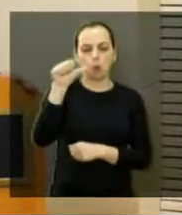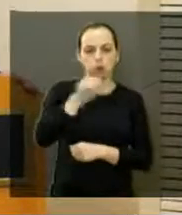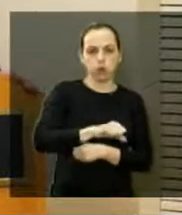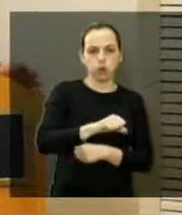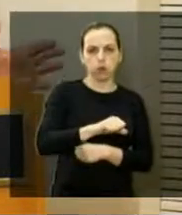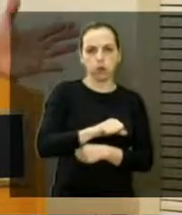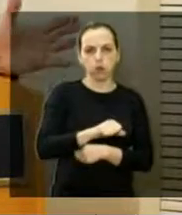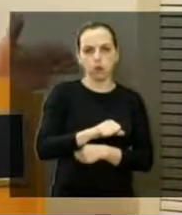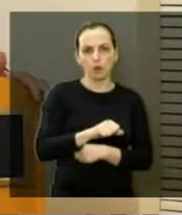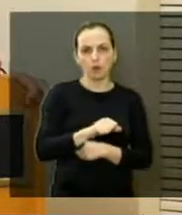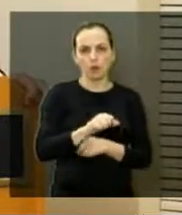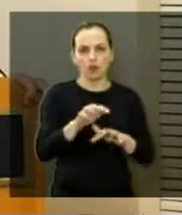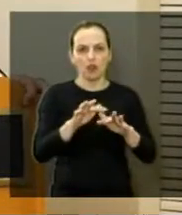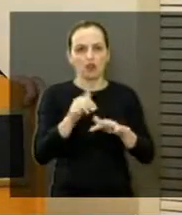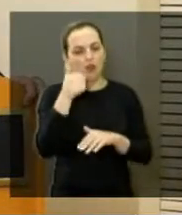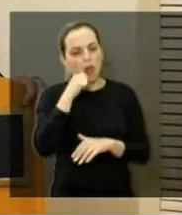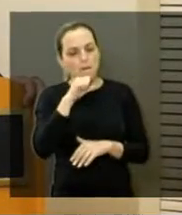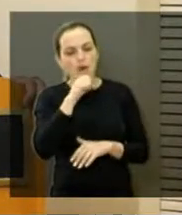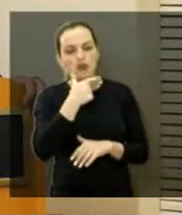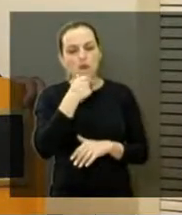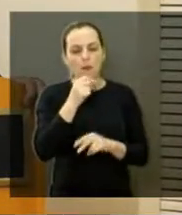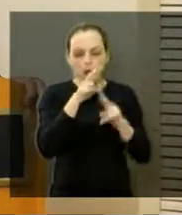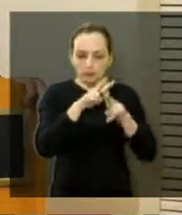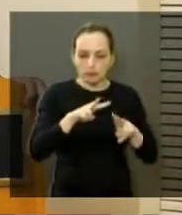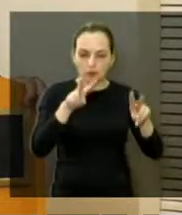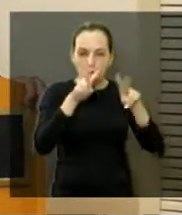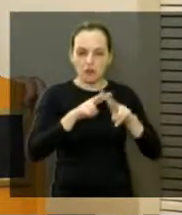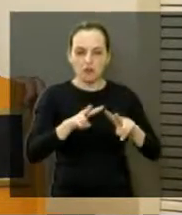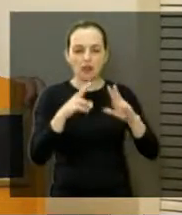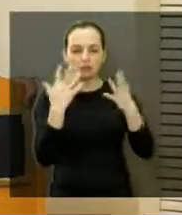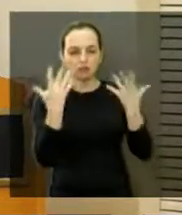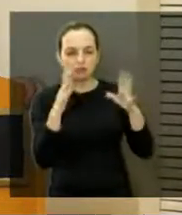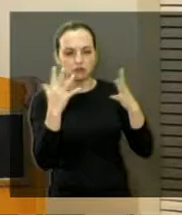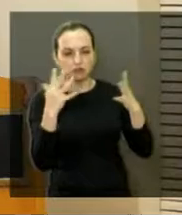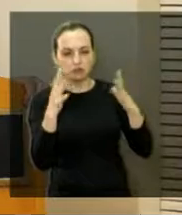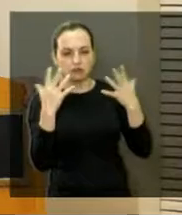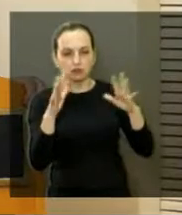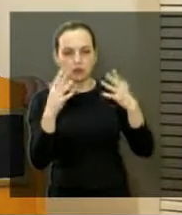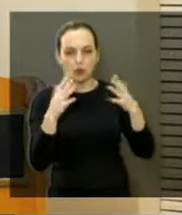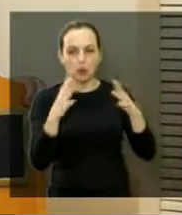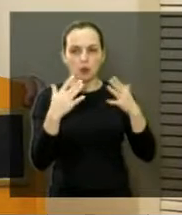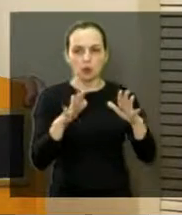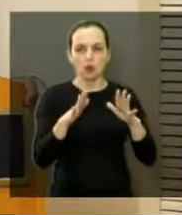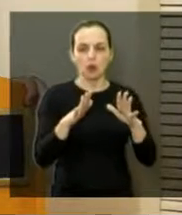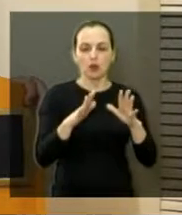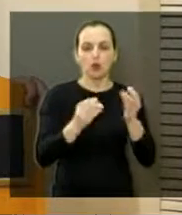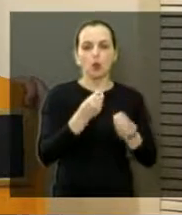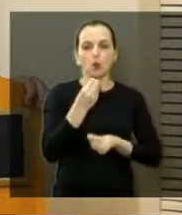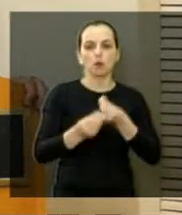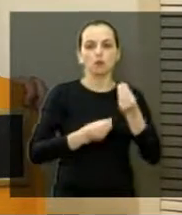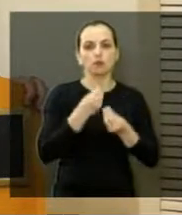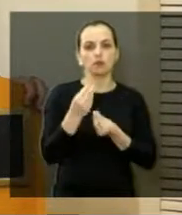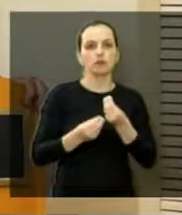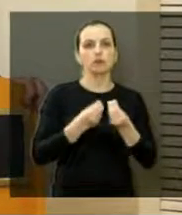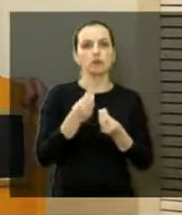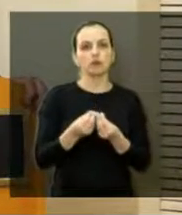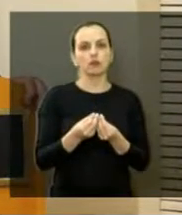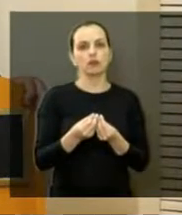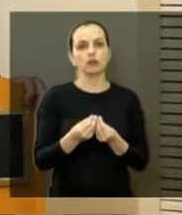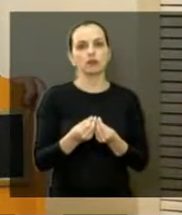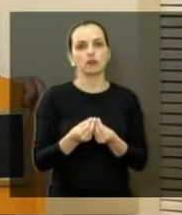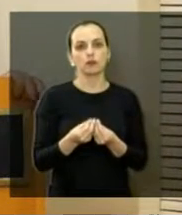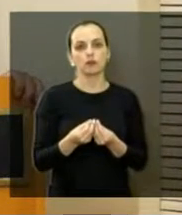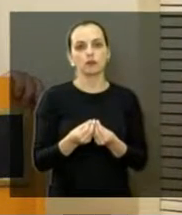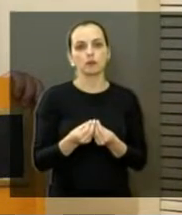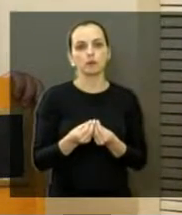os pais vendo, batendo palma, alguns pais batendo palma. O que é isso? Nós vamos parar com a nossa sociedade? Qual que será o futuro